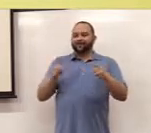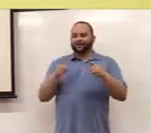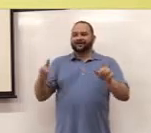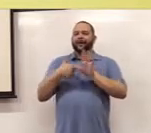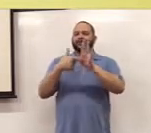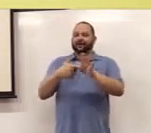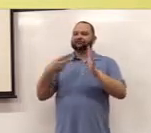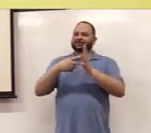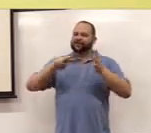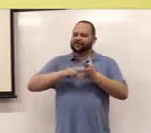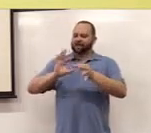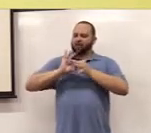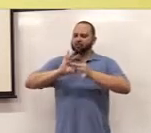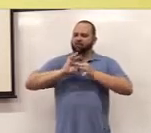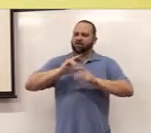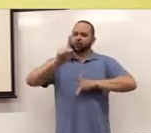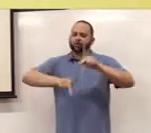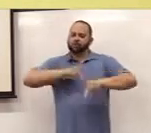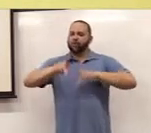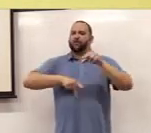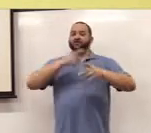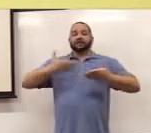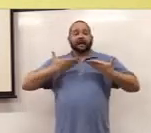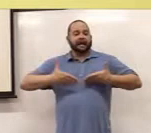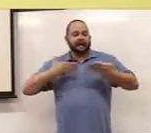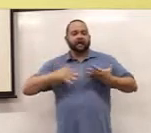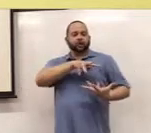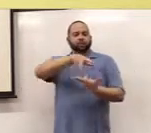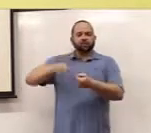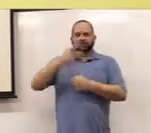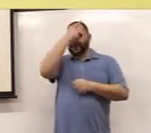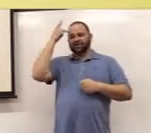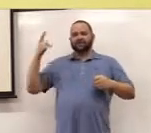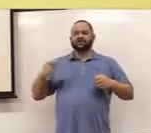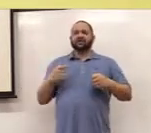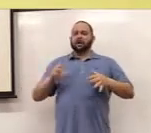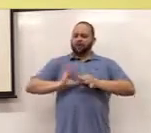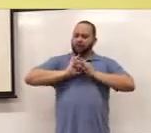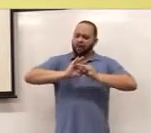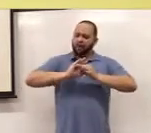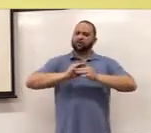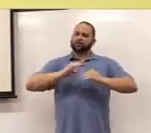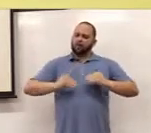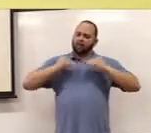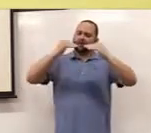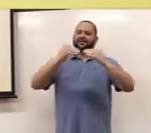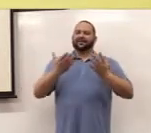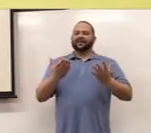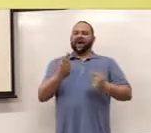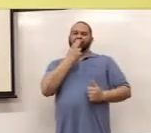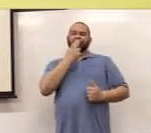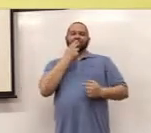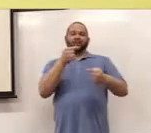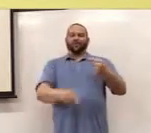povos, da alegria, da vontade de uma irmandade, da humanidade, de ser todo mundo junto. E é um